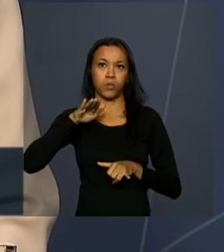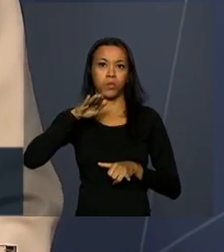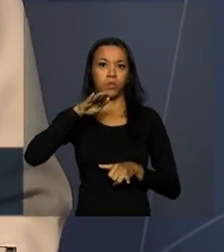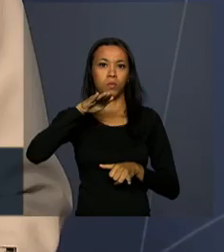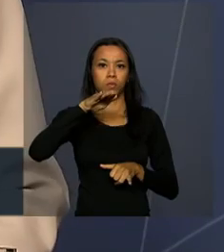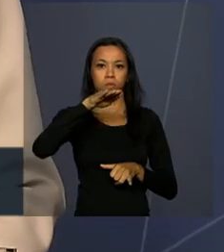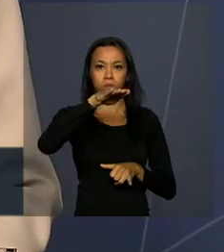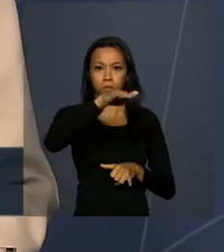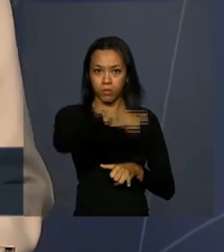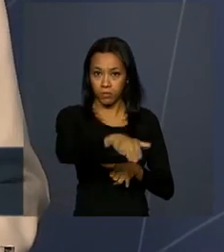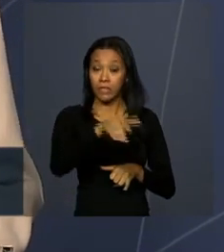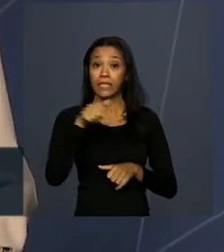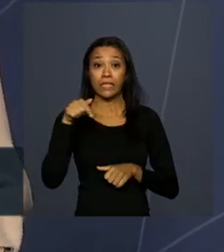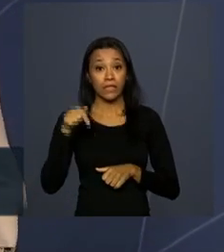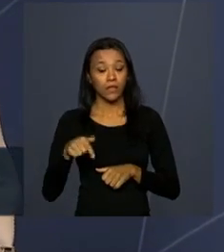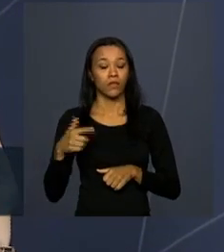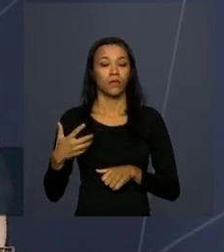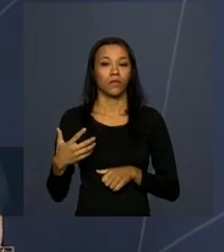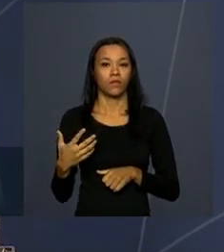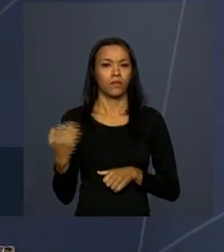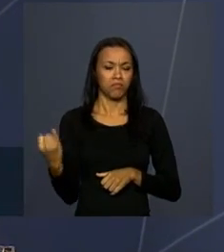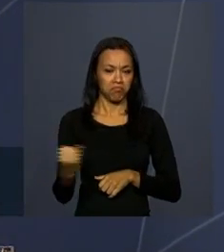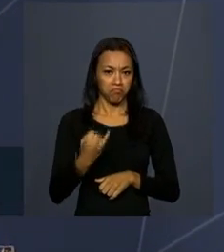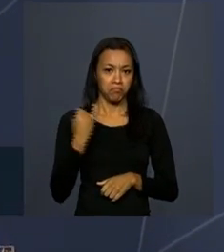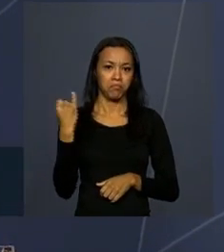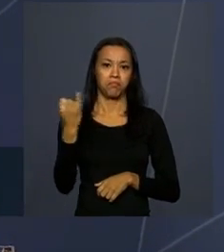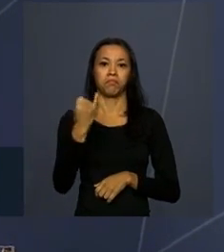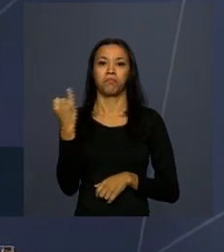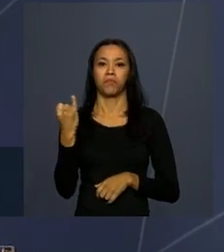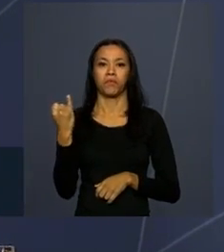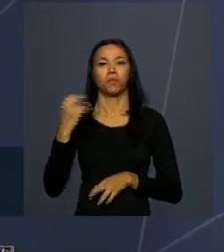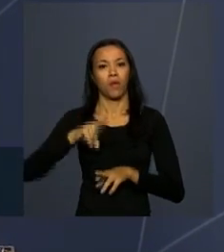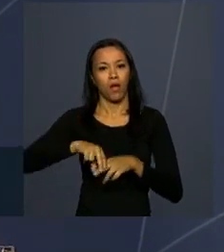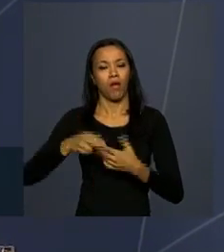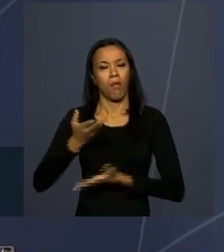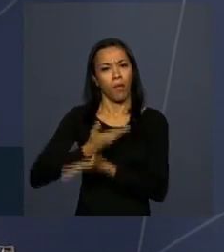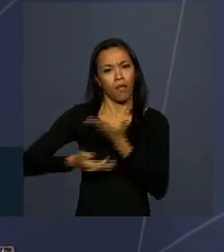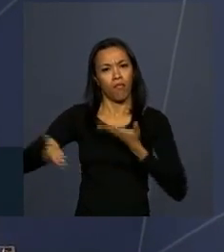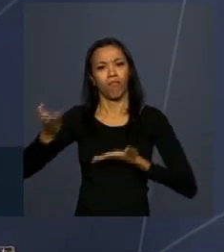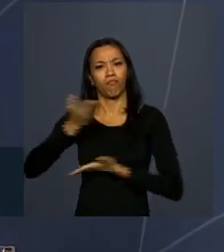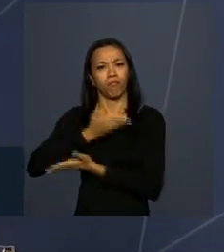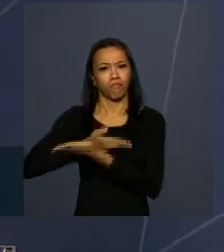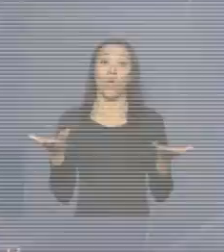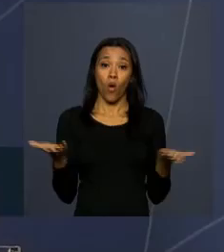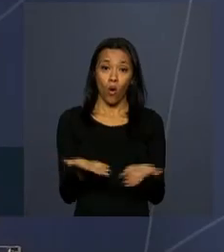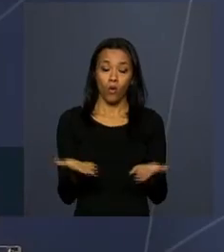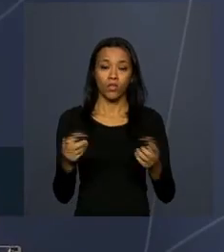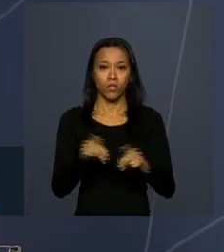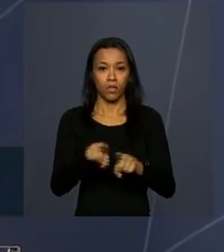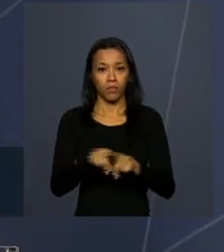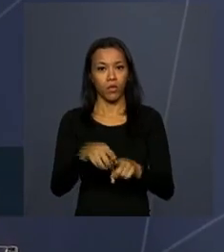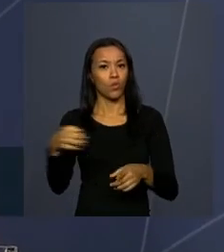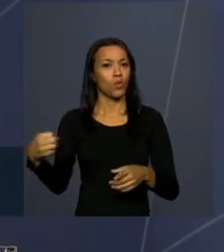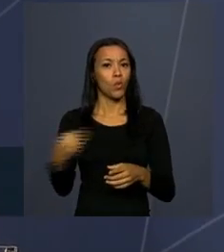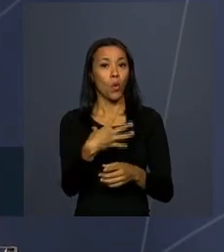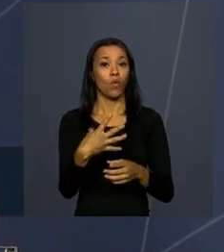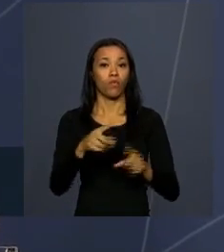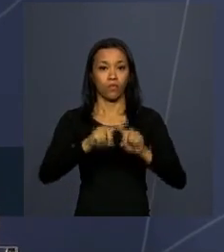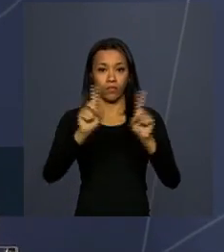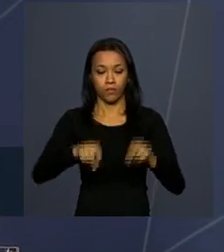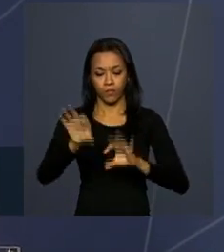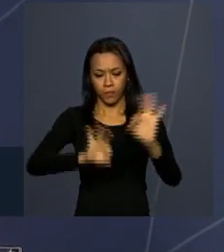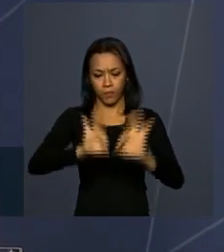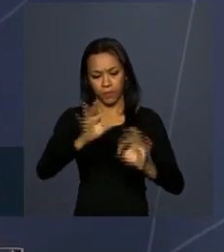um marco da fase que nós estamos no nosso relacionamento adotamos um novo plano de ação